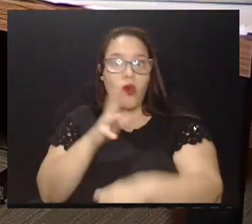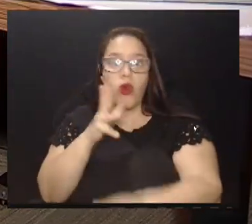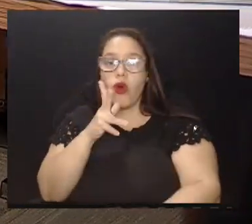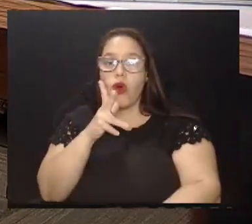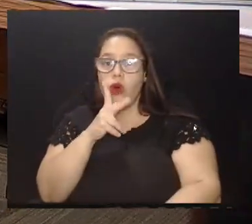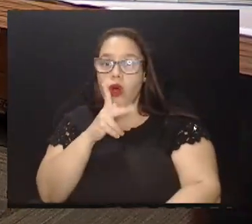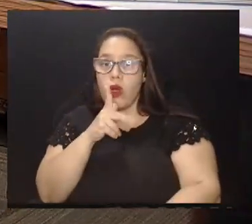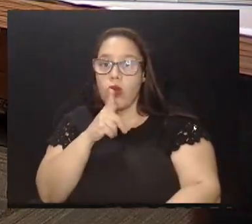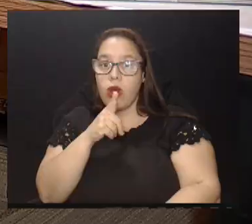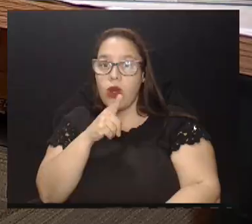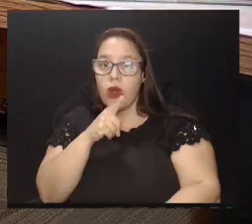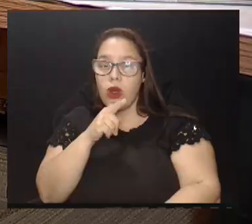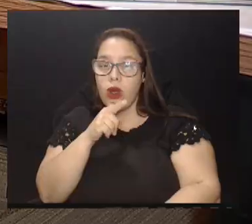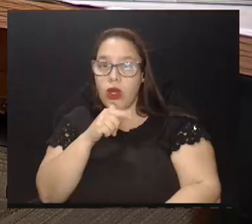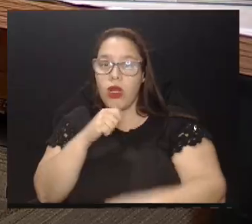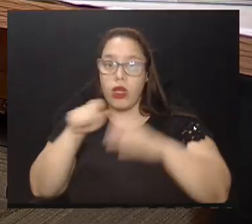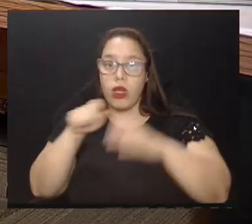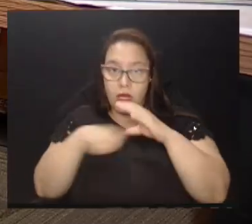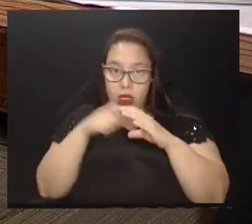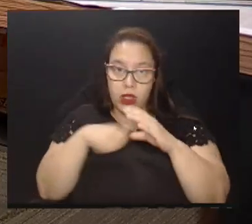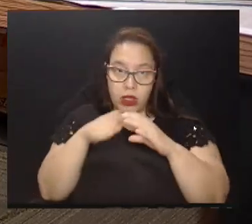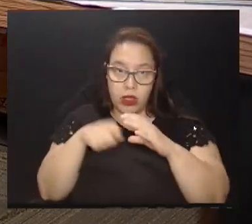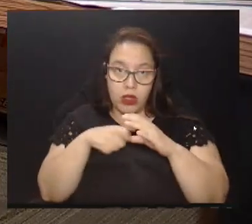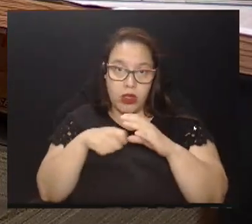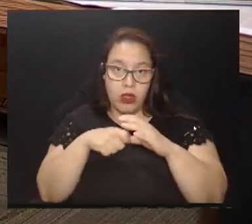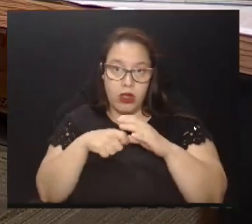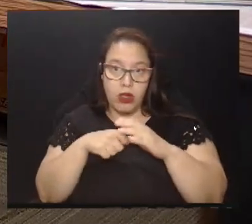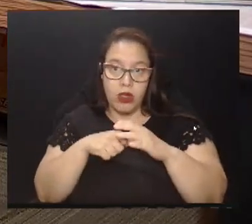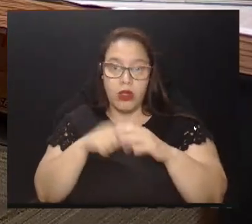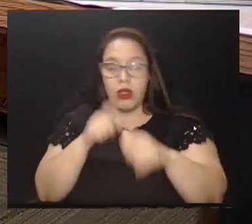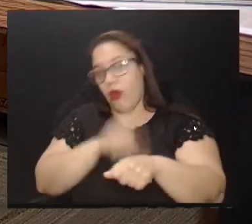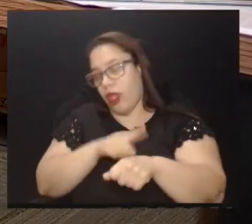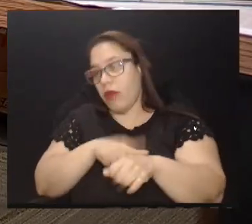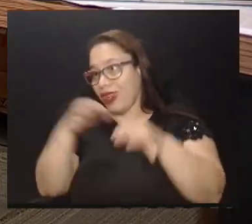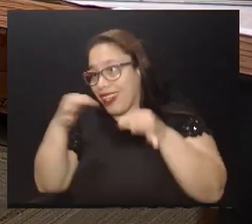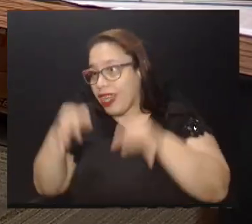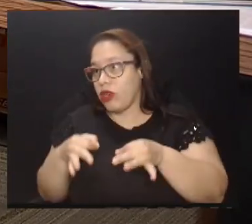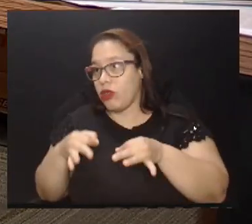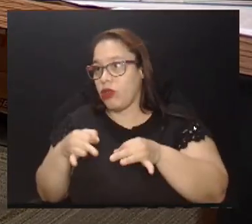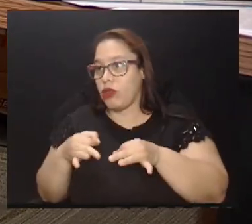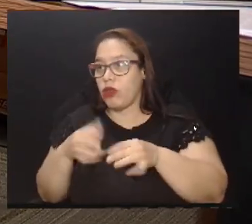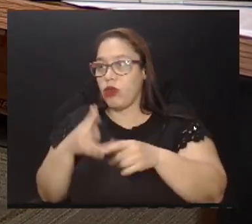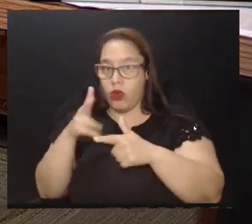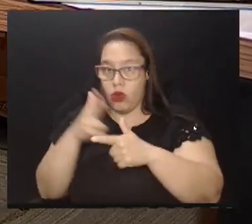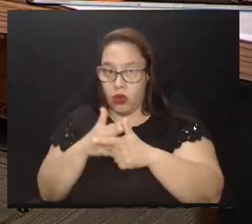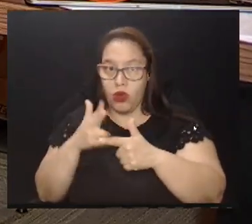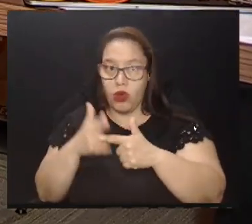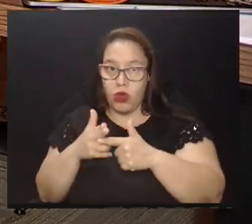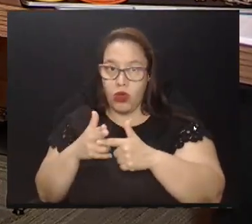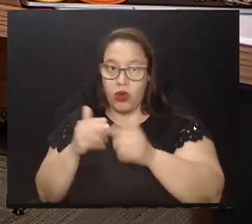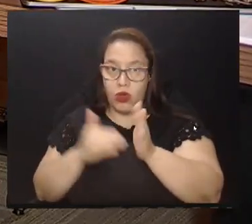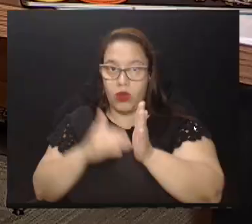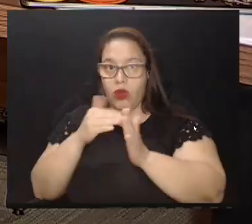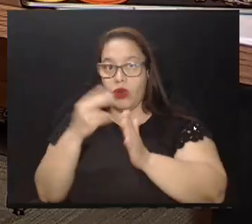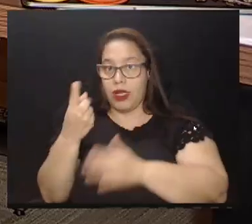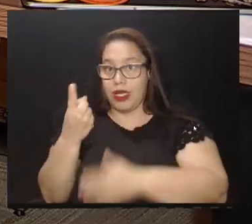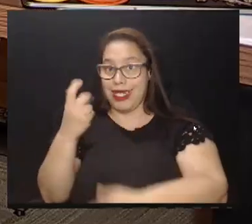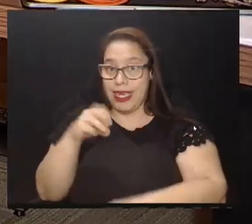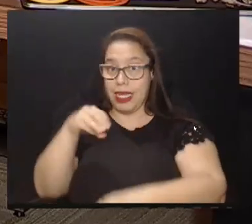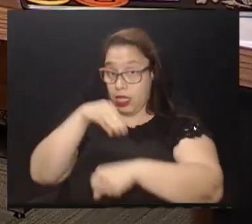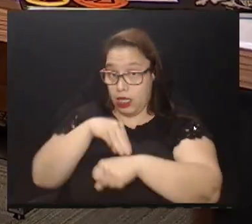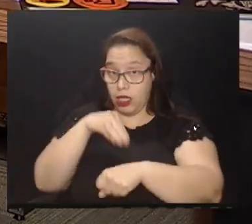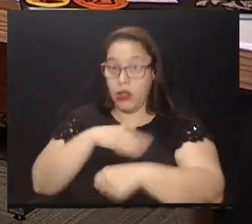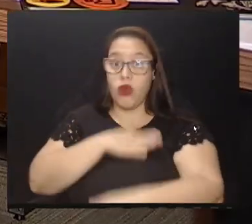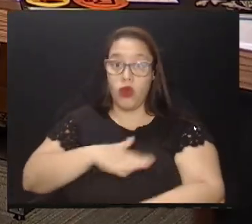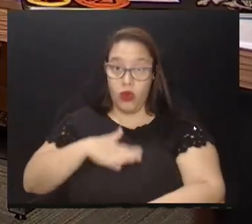filme tem que durar um X de tempo, né? Nesse caso, é um curta-metragem, ele não podia passar de 15 minutos, e eu gosto muito de fazer filmes de 13